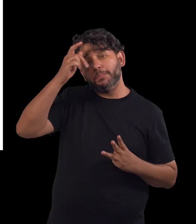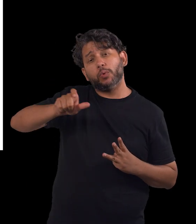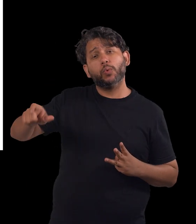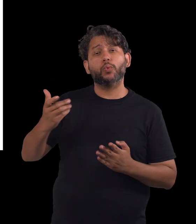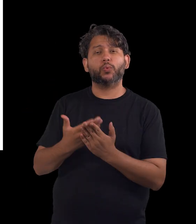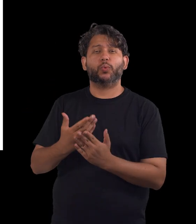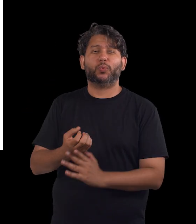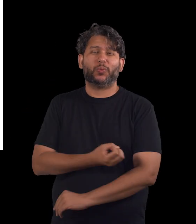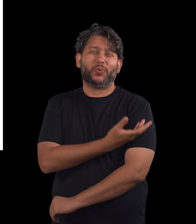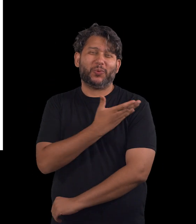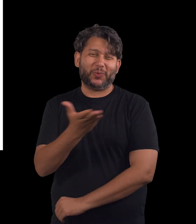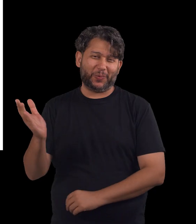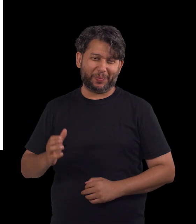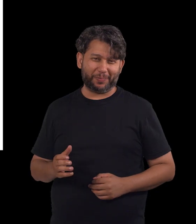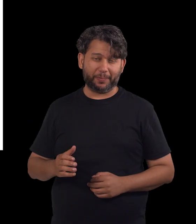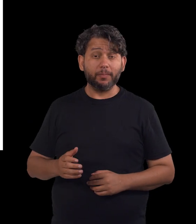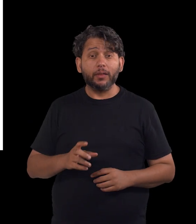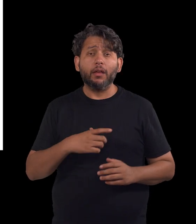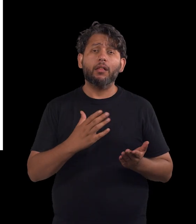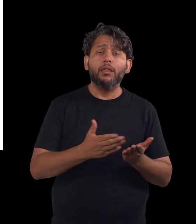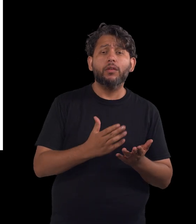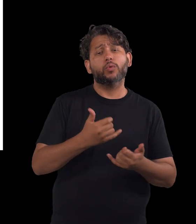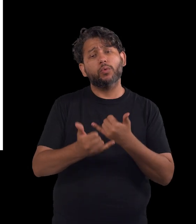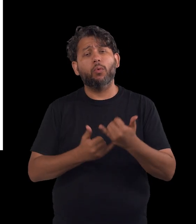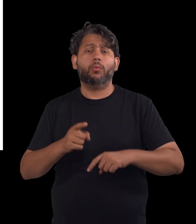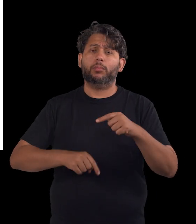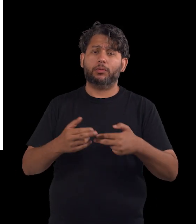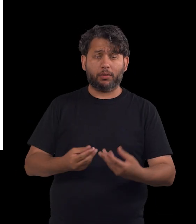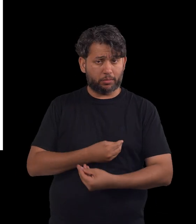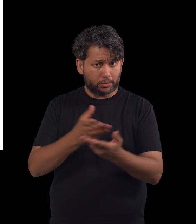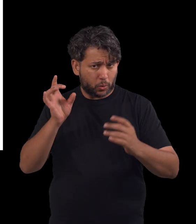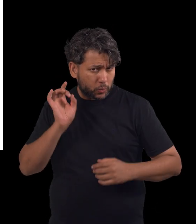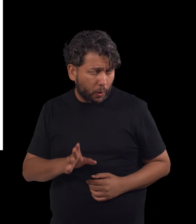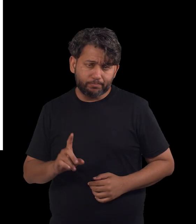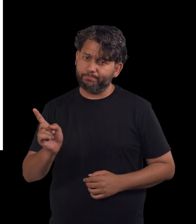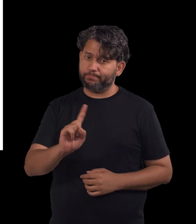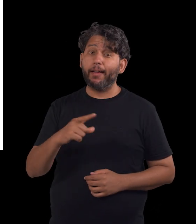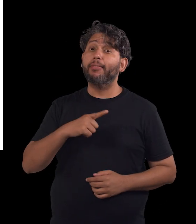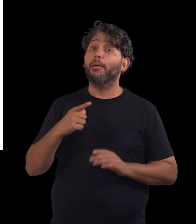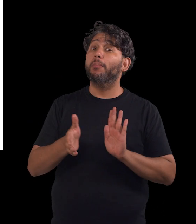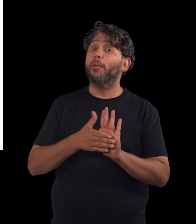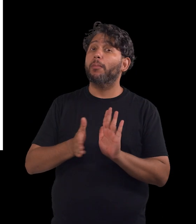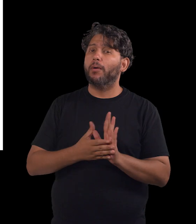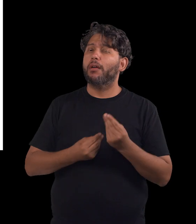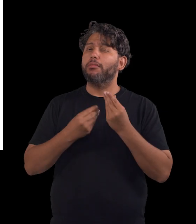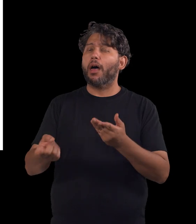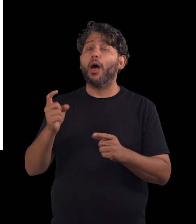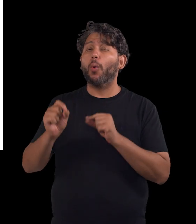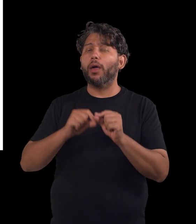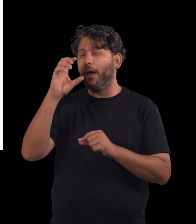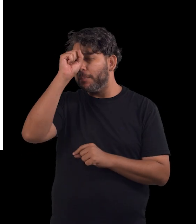cotidiana dos estudantes. Mais do que uma coletânea de jogos e materiais, ele se apresenta como uma